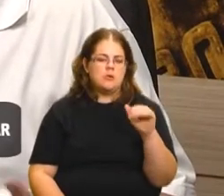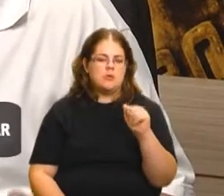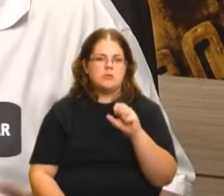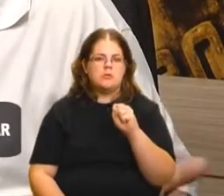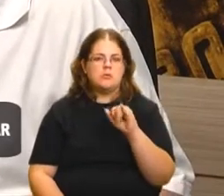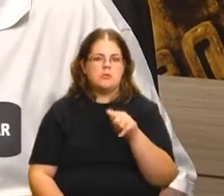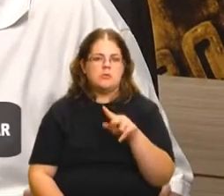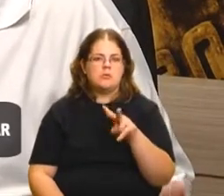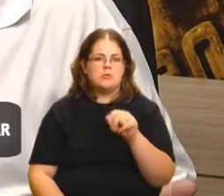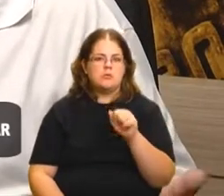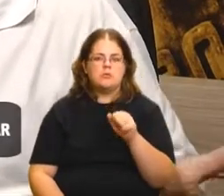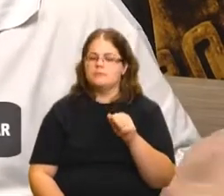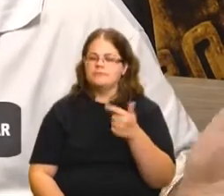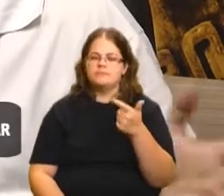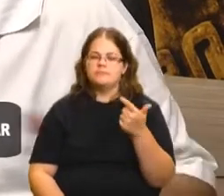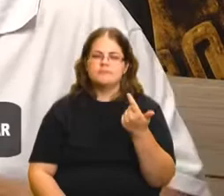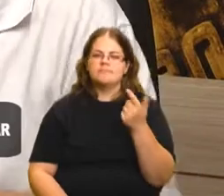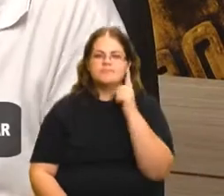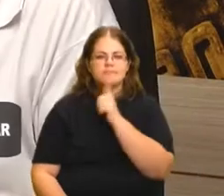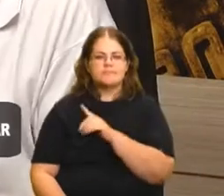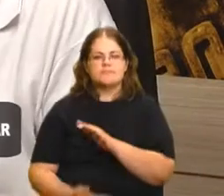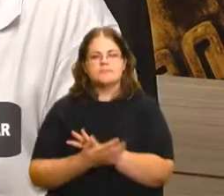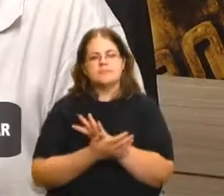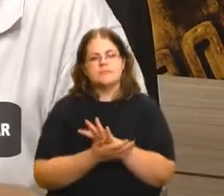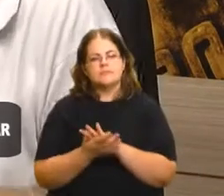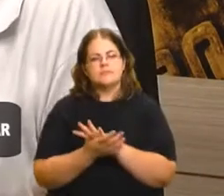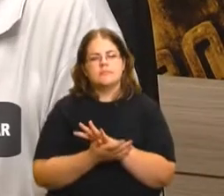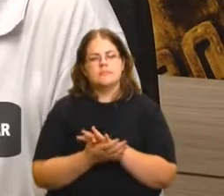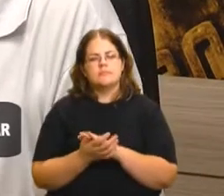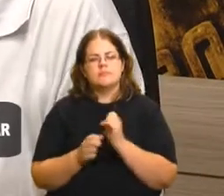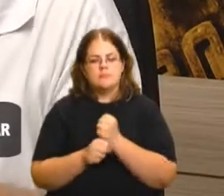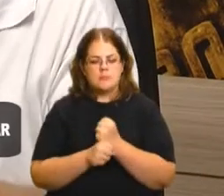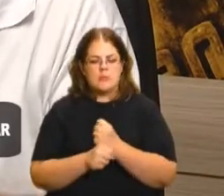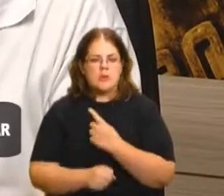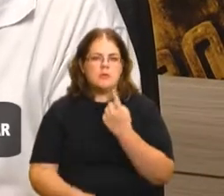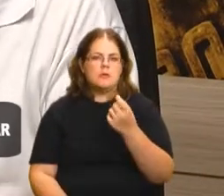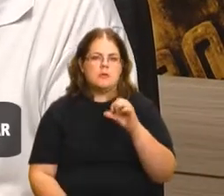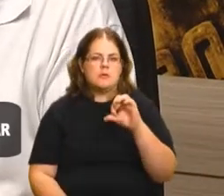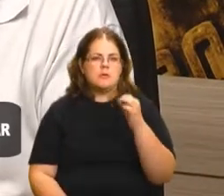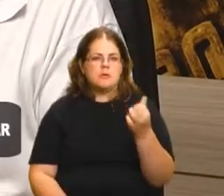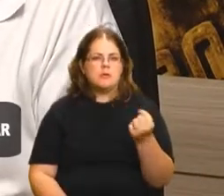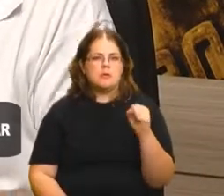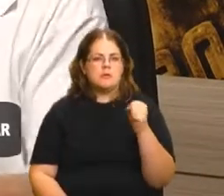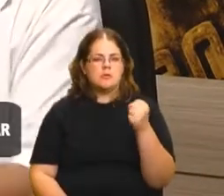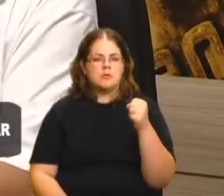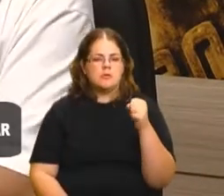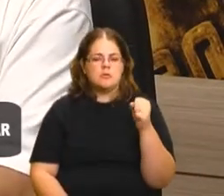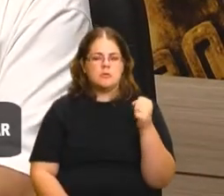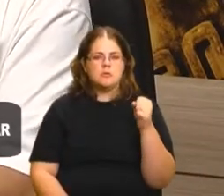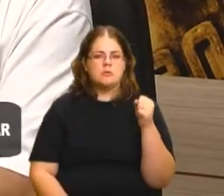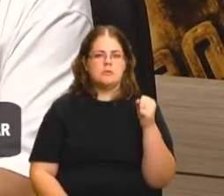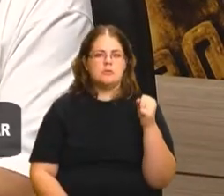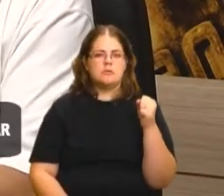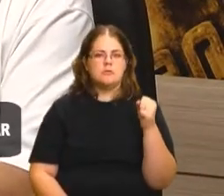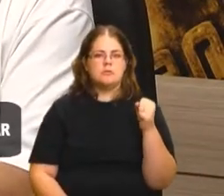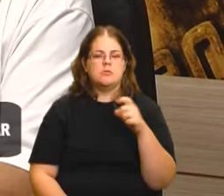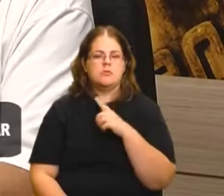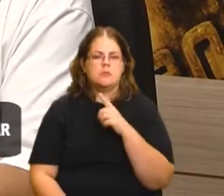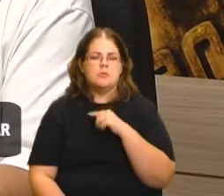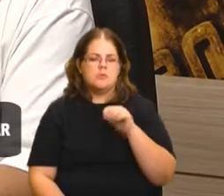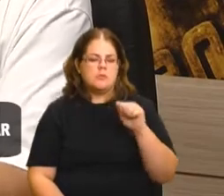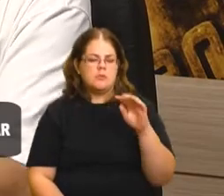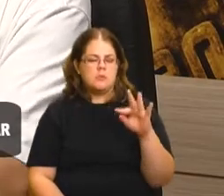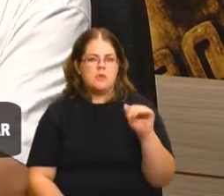coisas não vão ter, já são irreversíveis, né? Em 1968, o